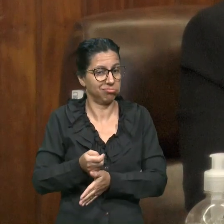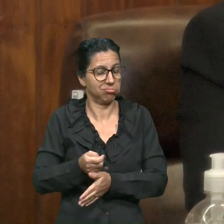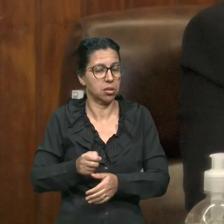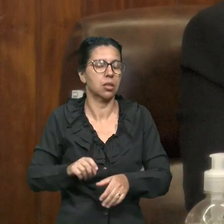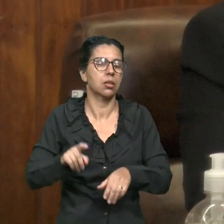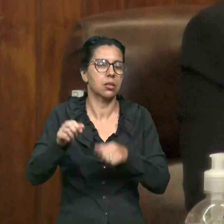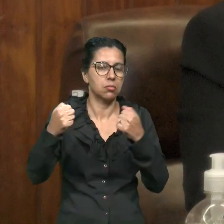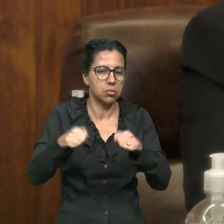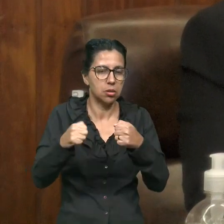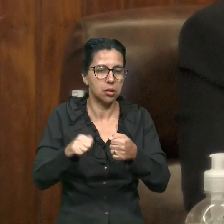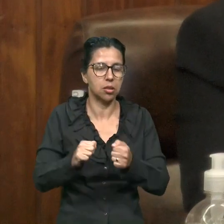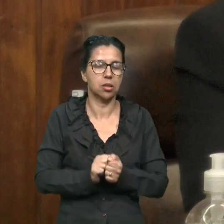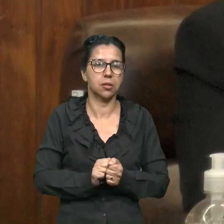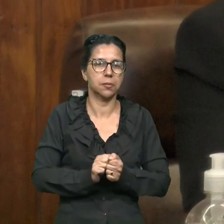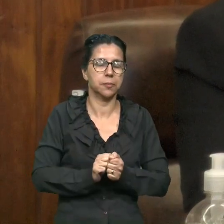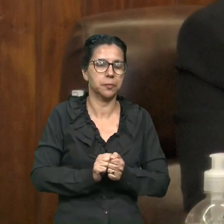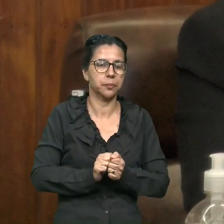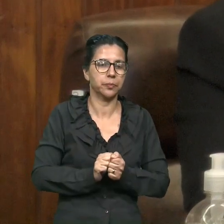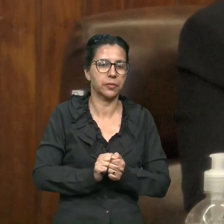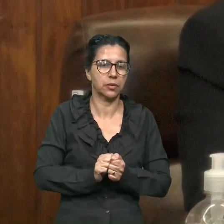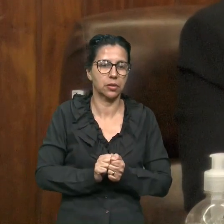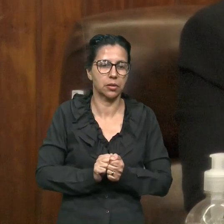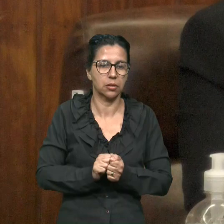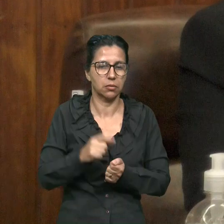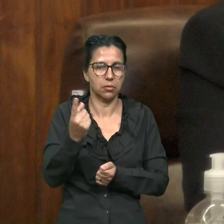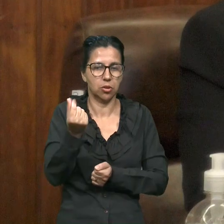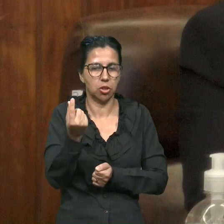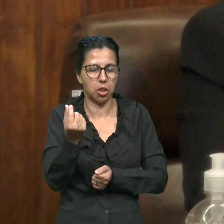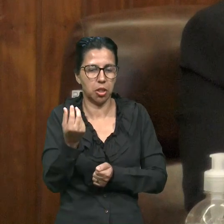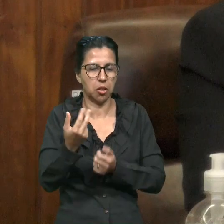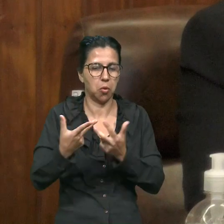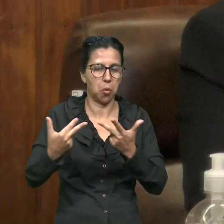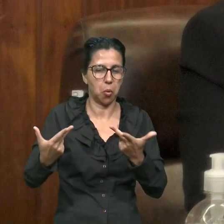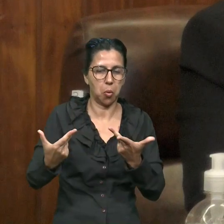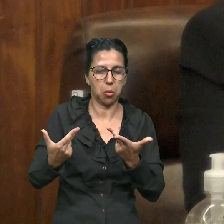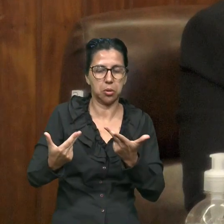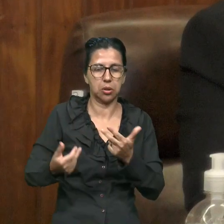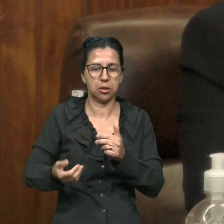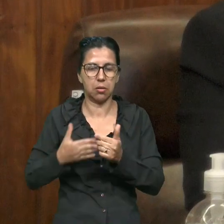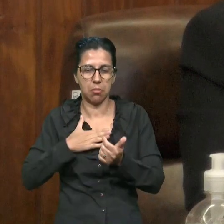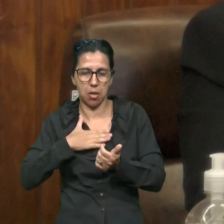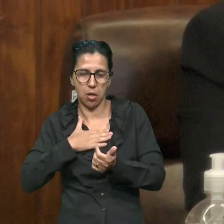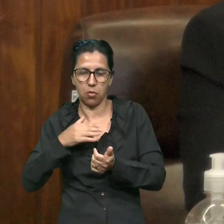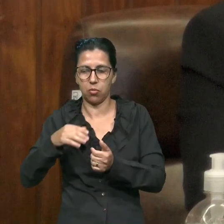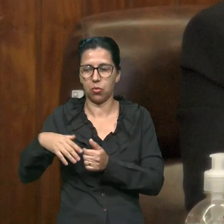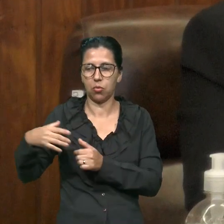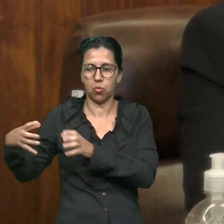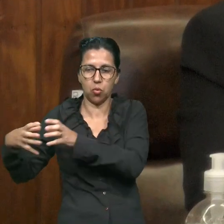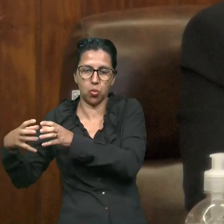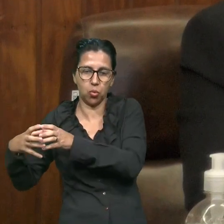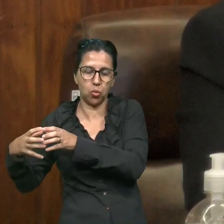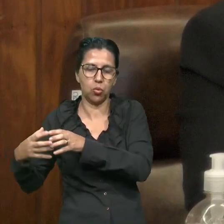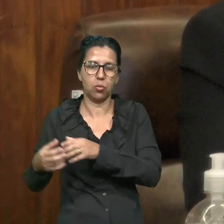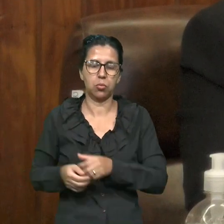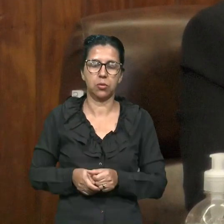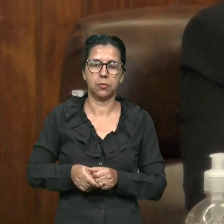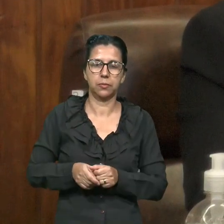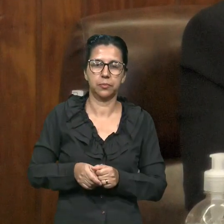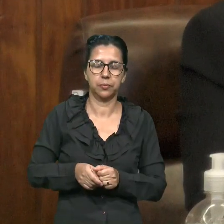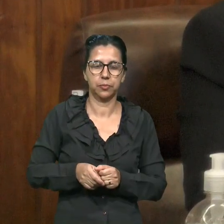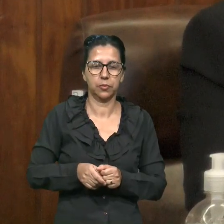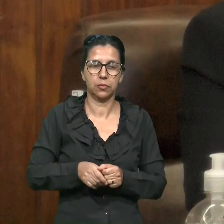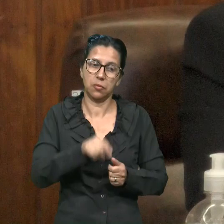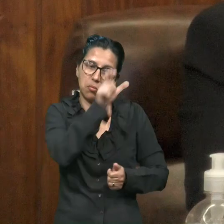do procedimento licitatório, com o intuito de obter para si ou para outrem vantagem decorrente da adjudicação do objeto